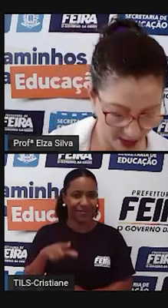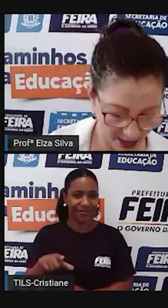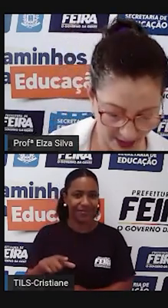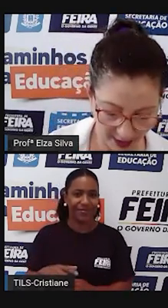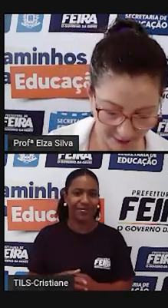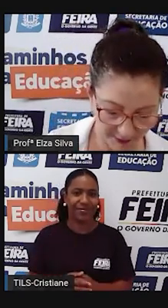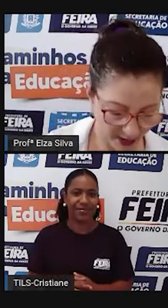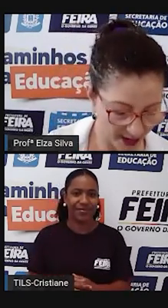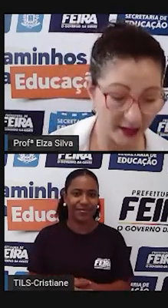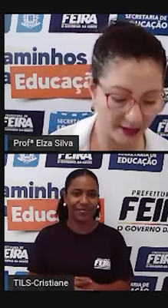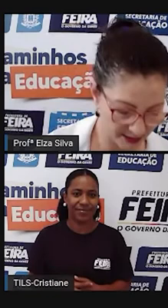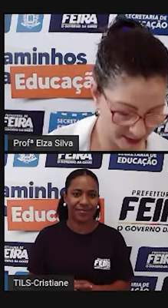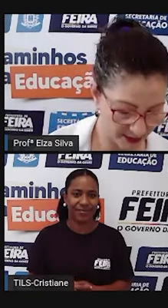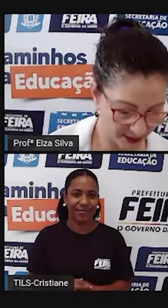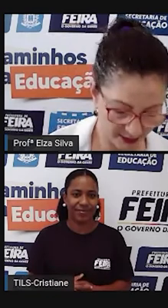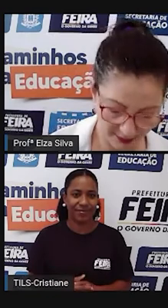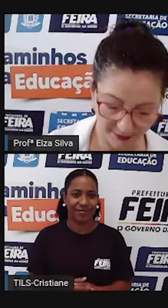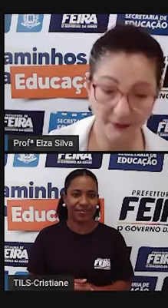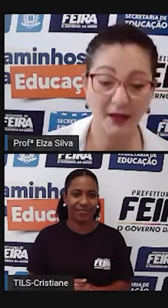9.